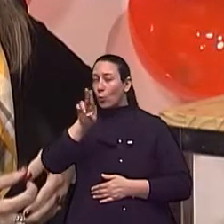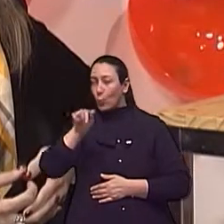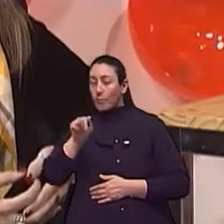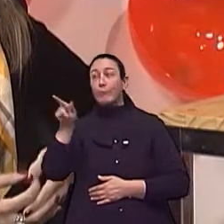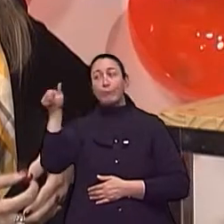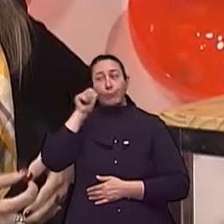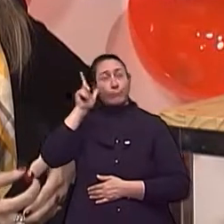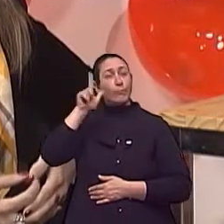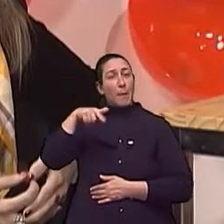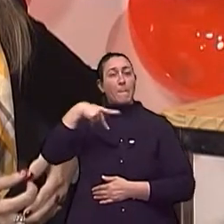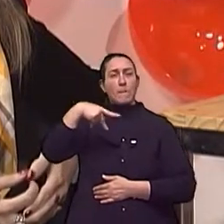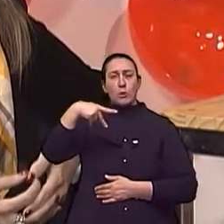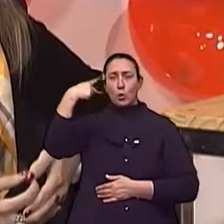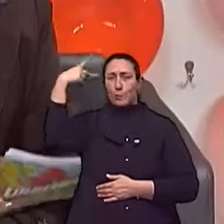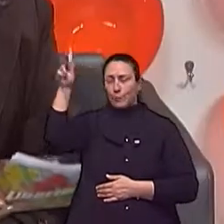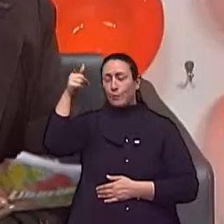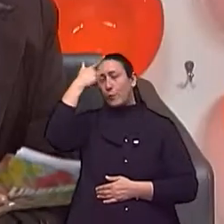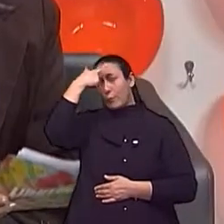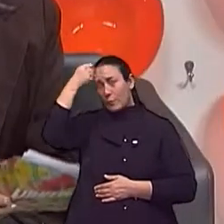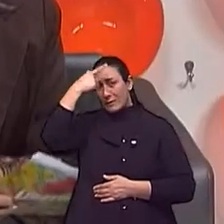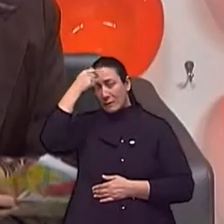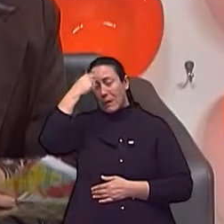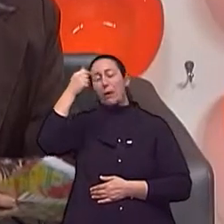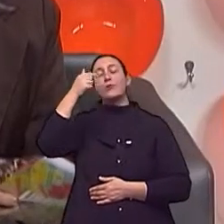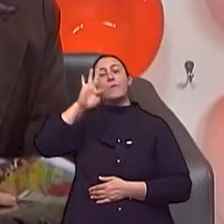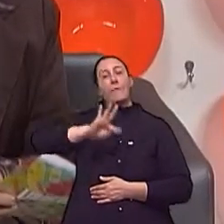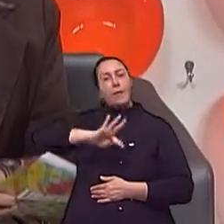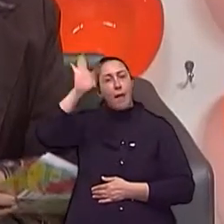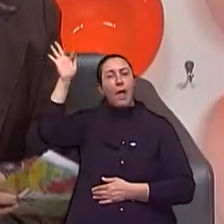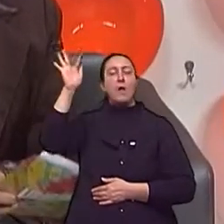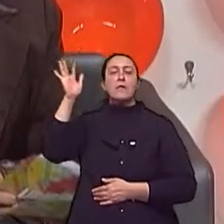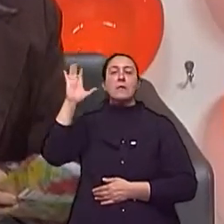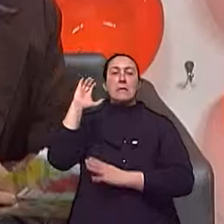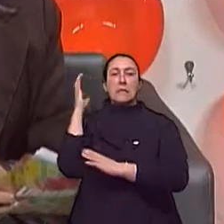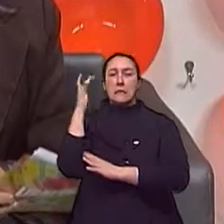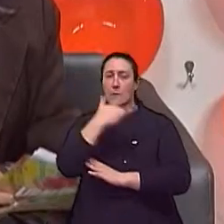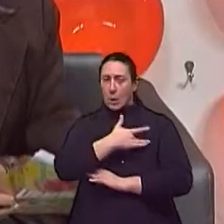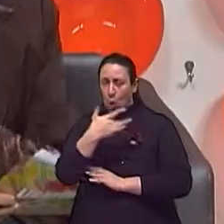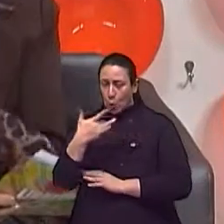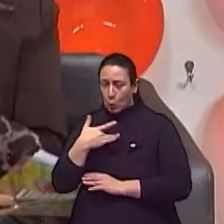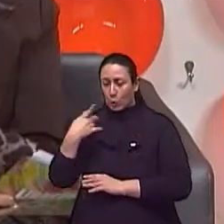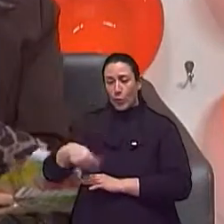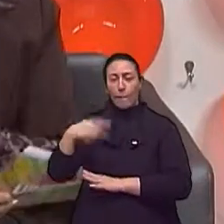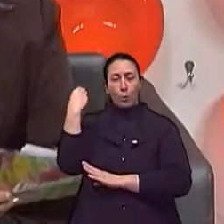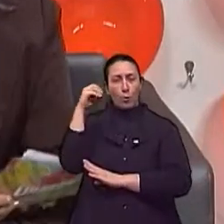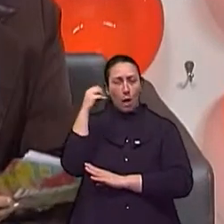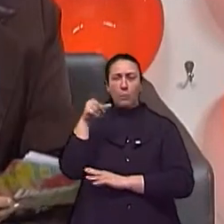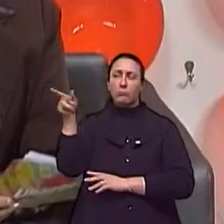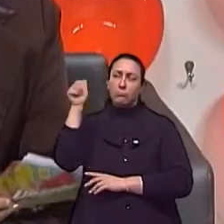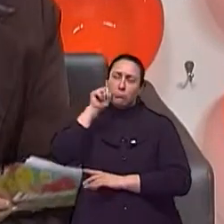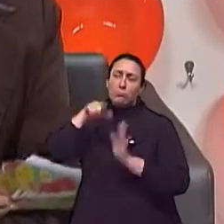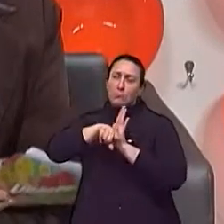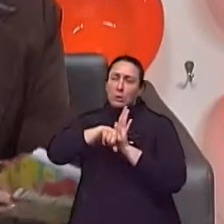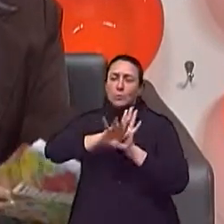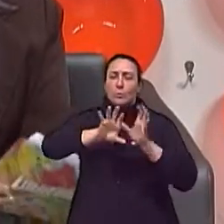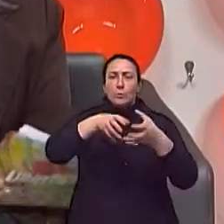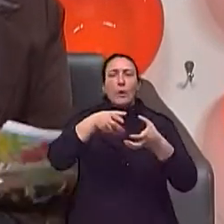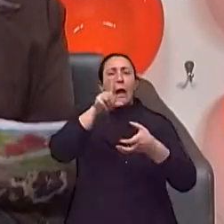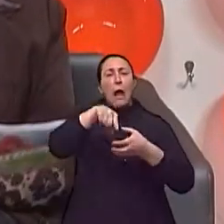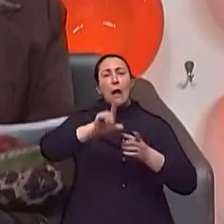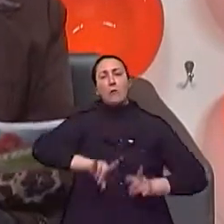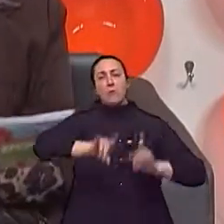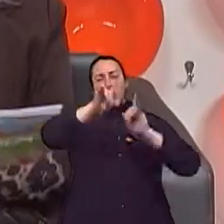@t.procopio da Universidade Federal de Ciências da Saúde aqui de Porto Alegre um grande privilégio ter uma